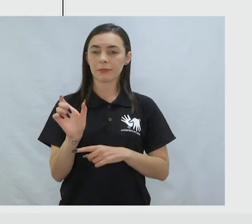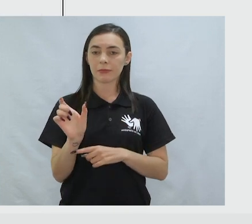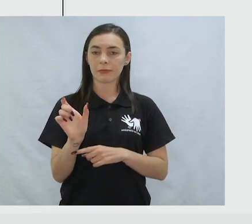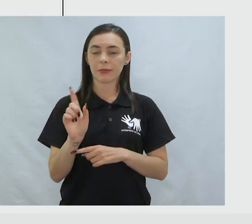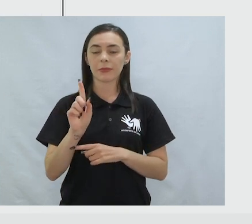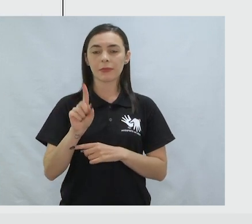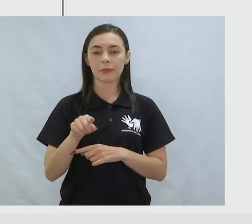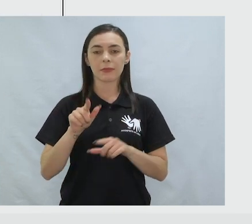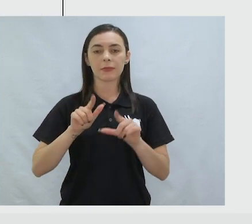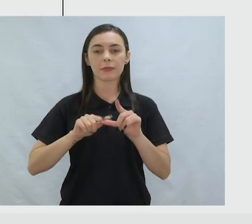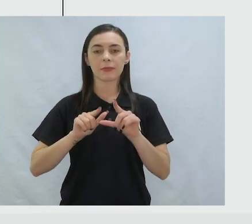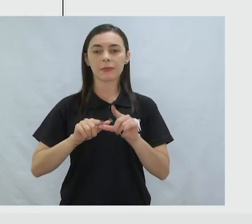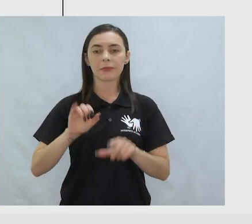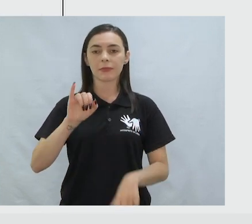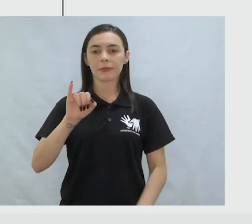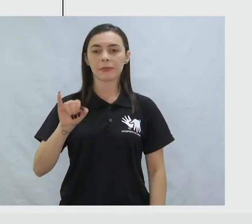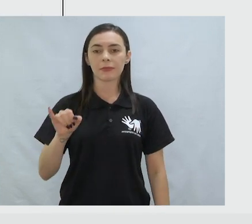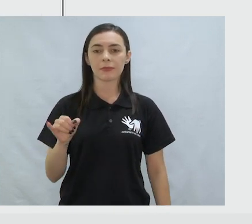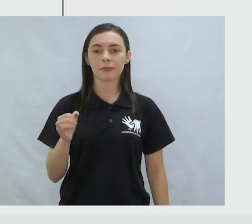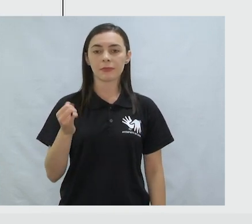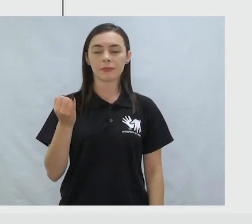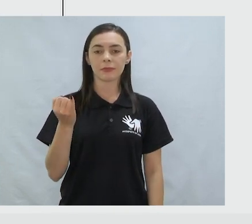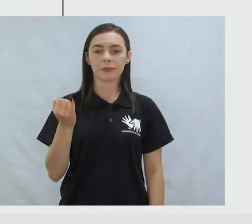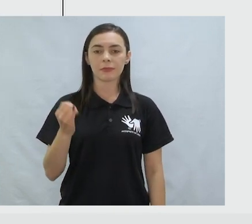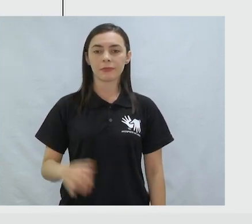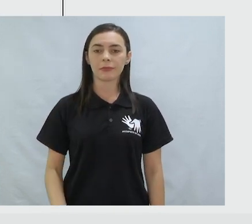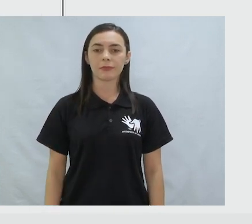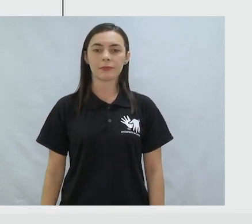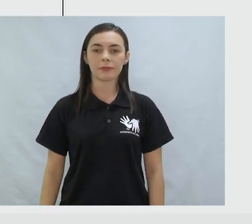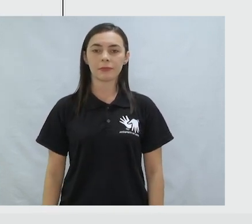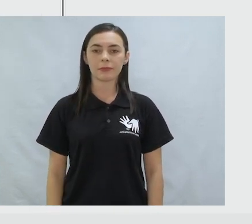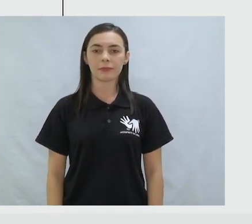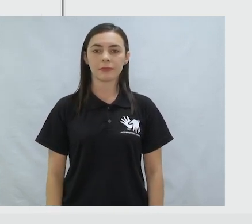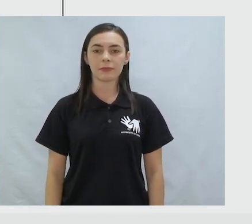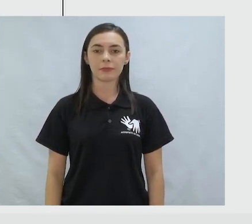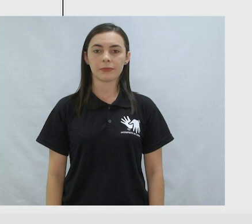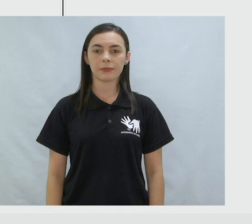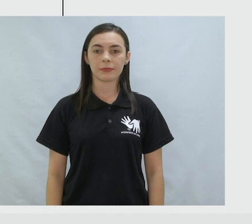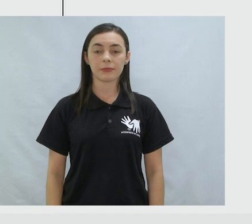formar a palavra jogo vai ser a letra J.